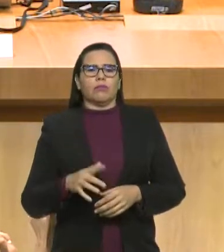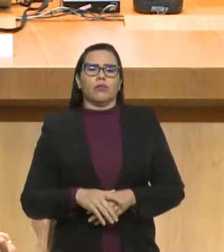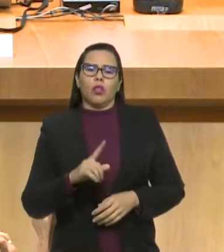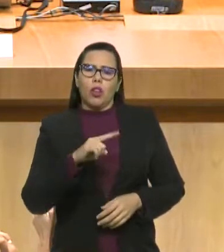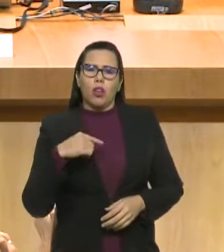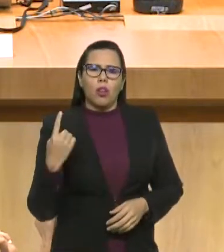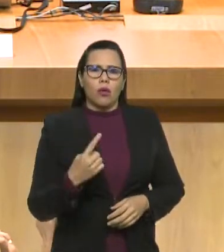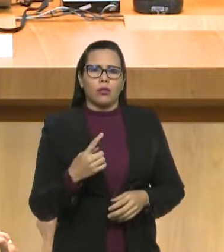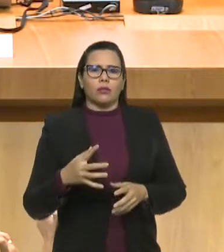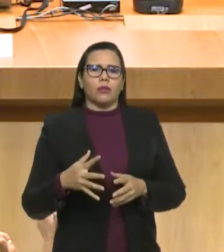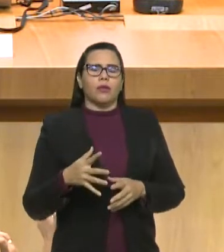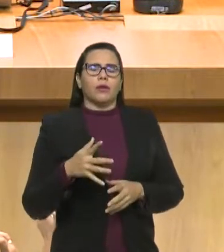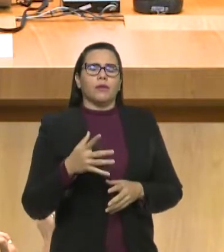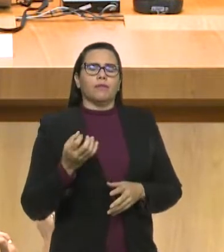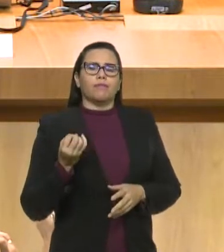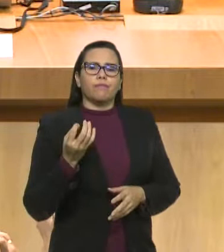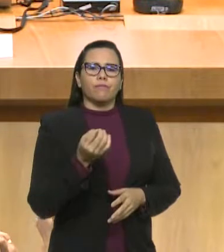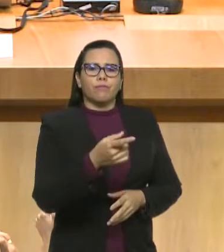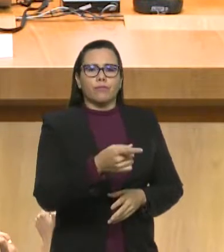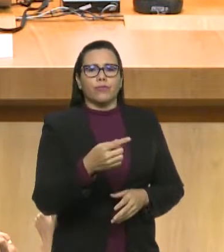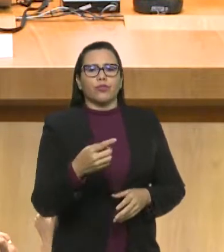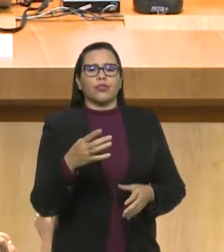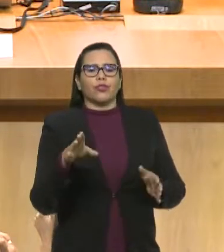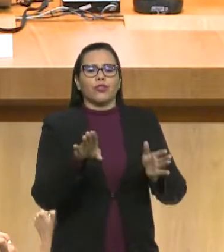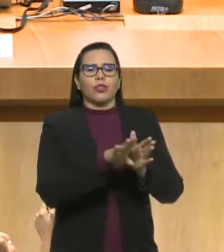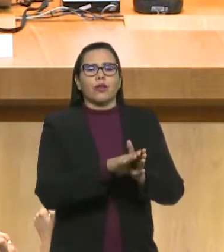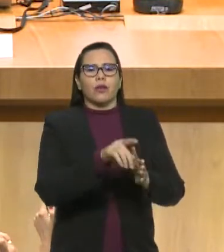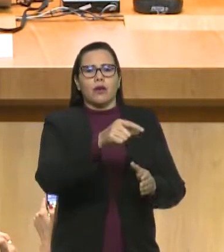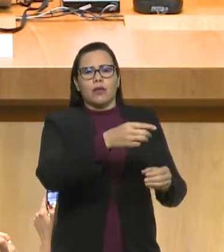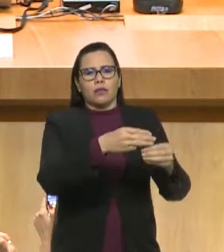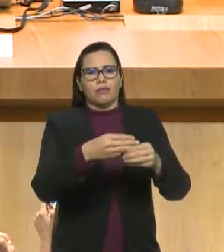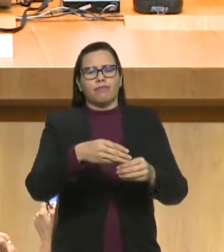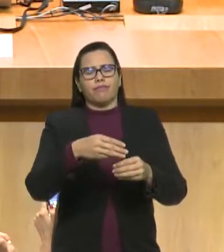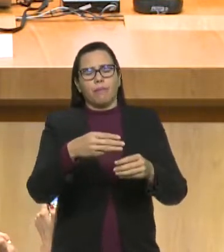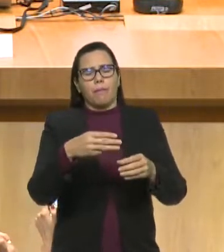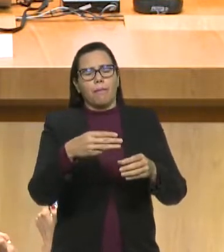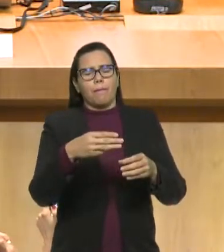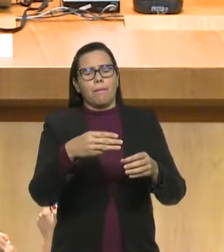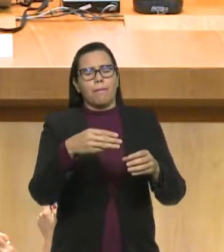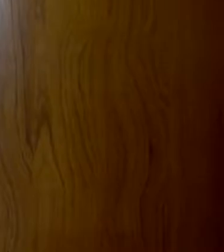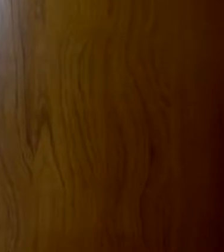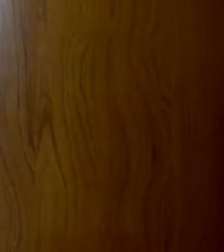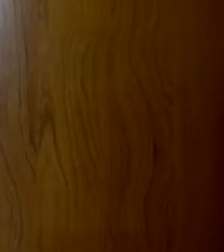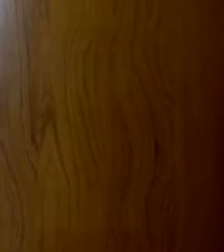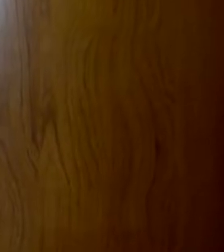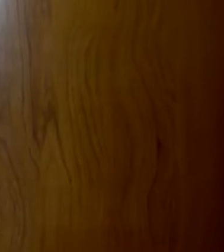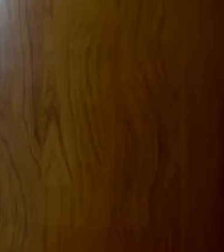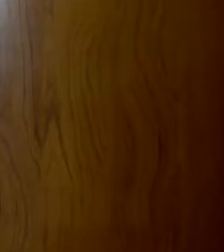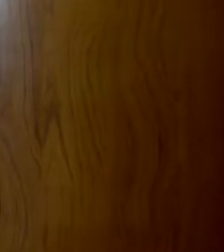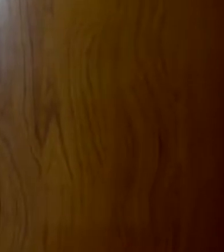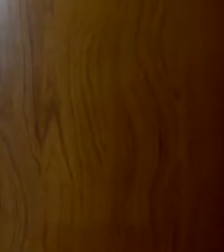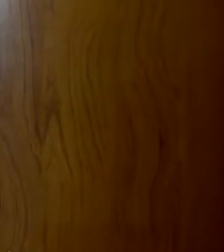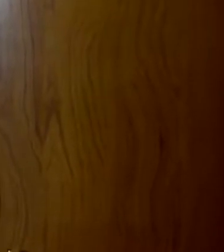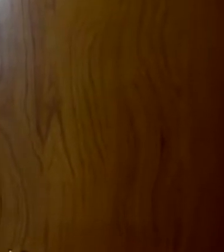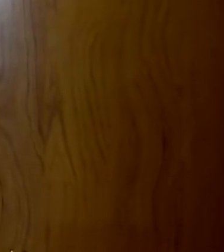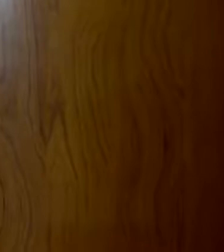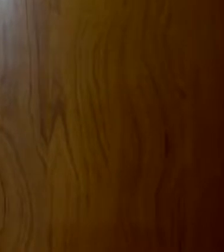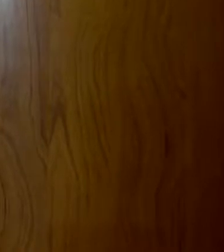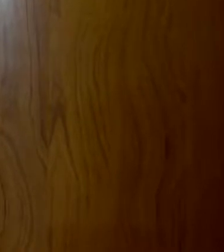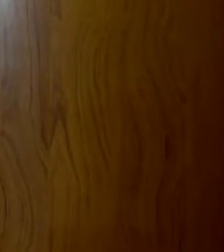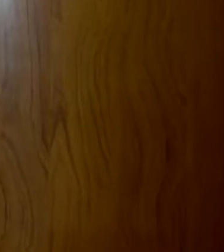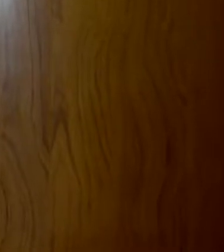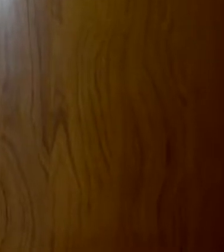chegando ao Baixo Parnaíba, que nós possamos reunir a todos lá nesta sexta-feira. Durante os pronunciamentos,